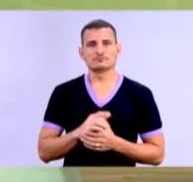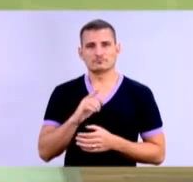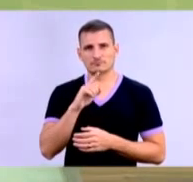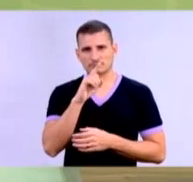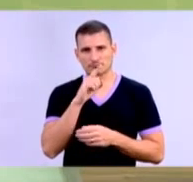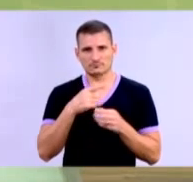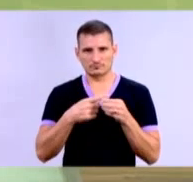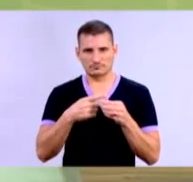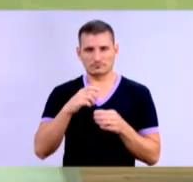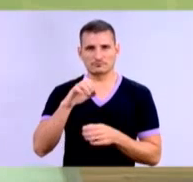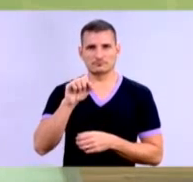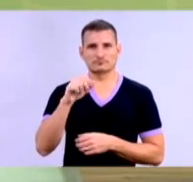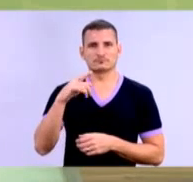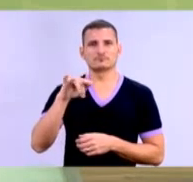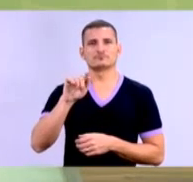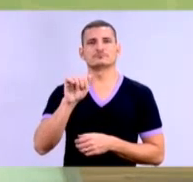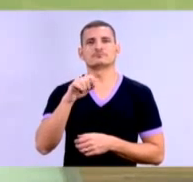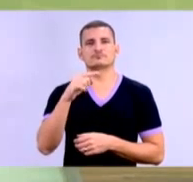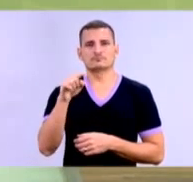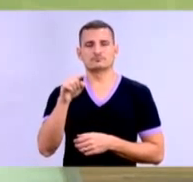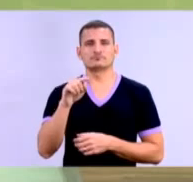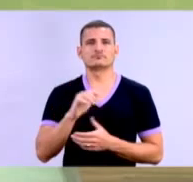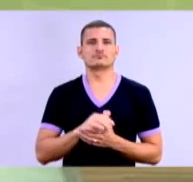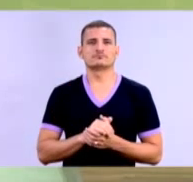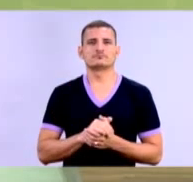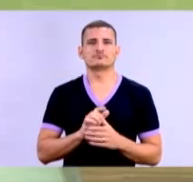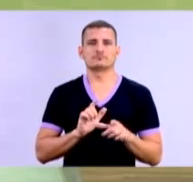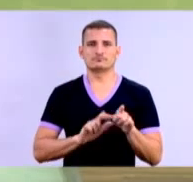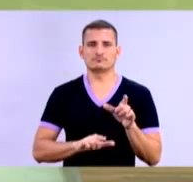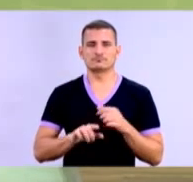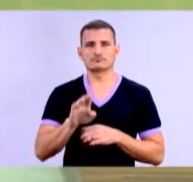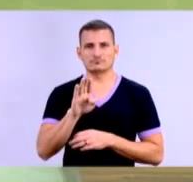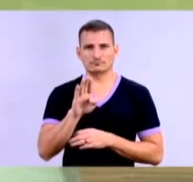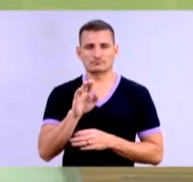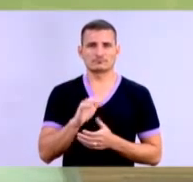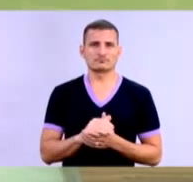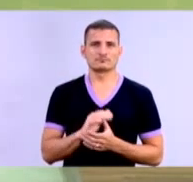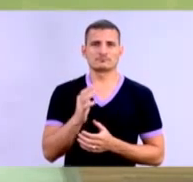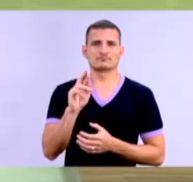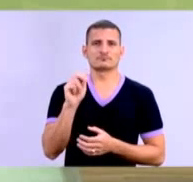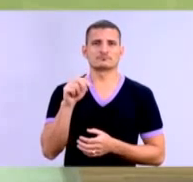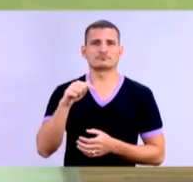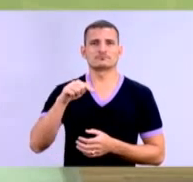Fábio disse que é a letra B, que também foi a mesma resposta do aluno Franklin, lá de